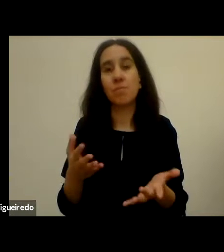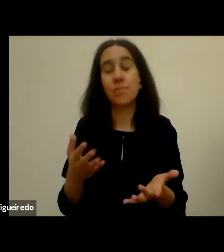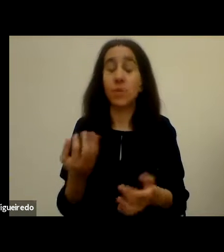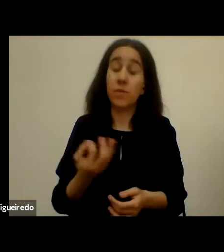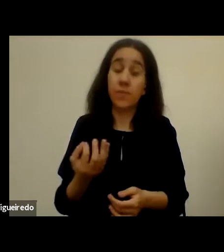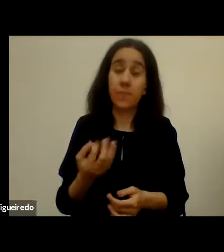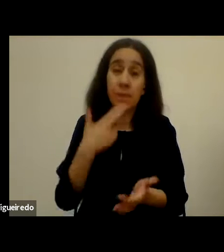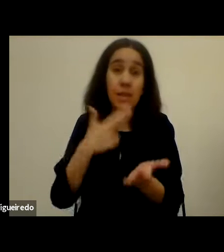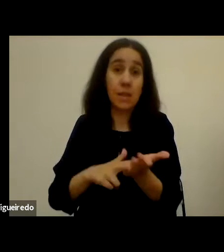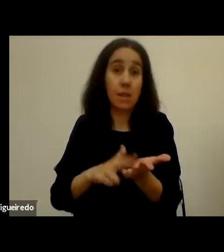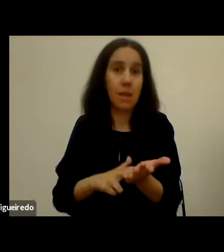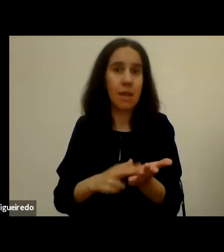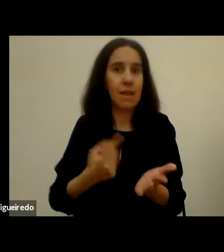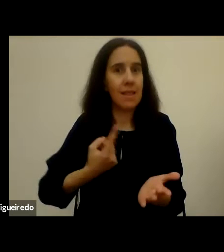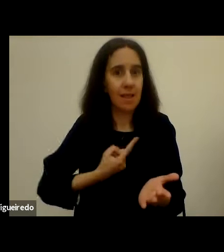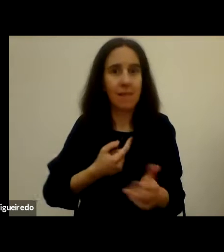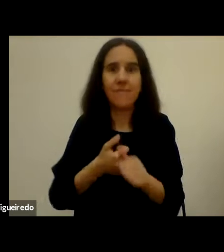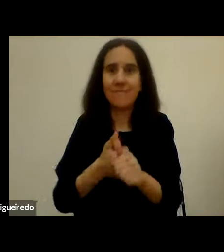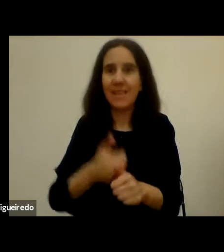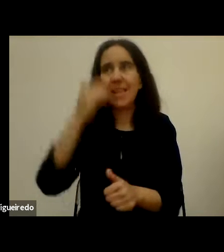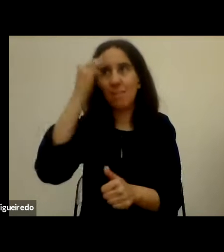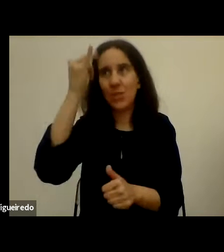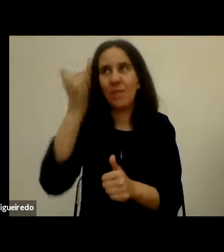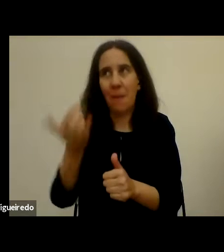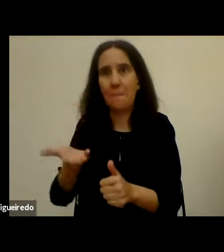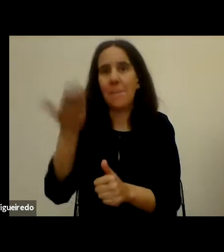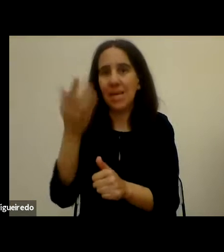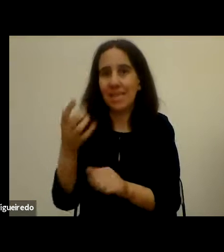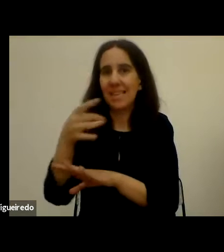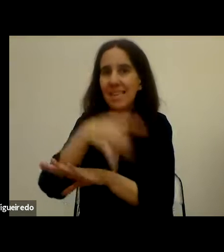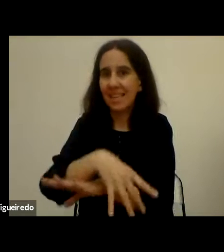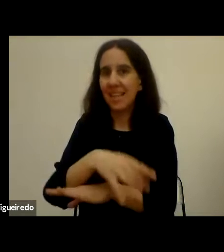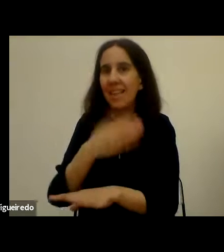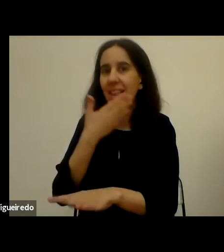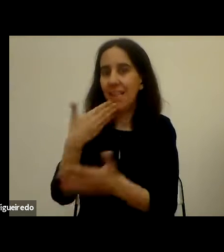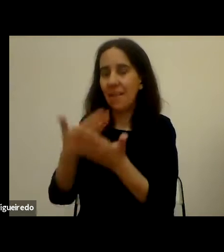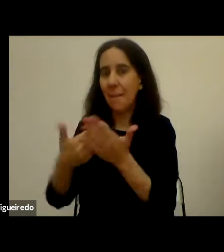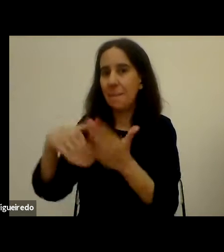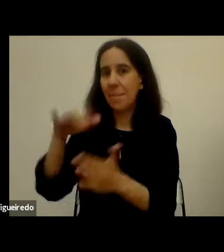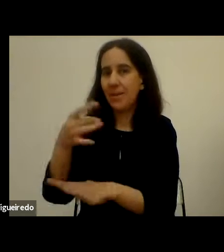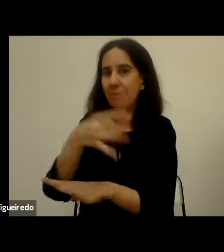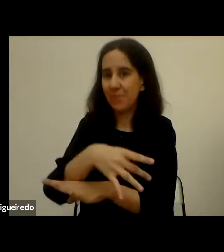portanto, a realidade deve ser sempre mais imaginativa e sempre mais profícua